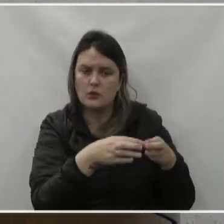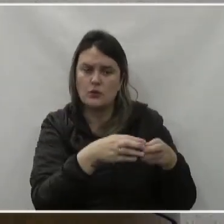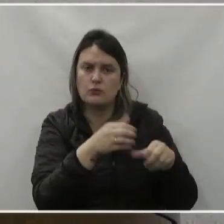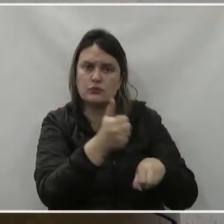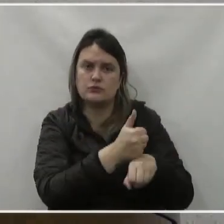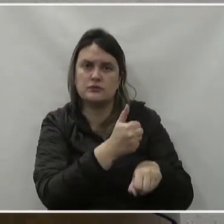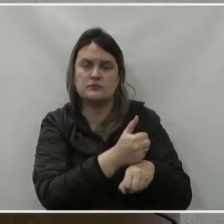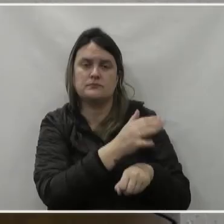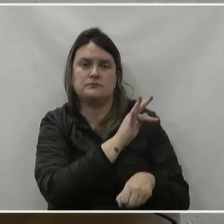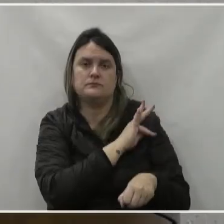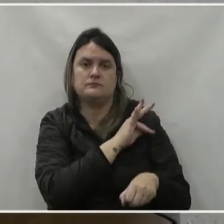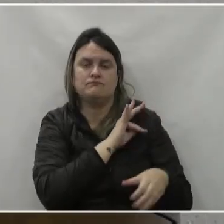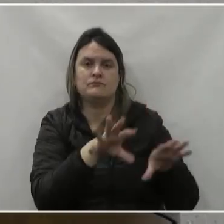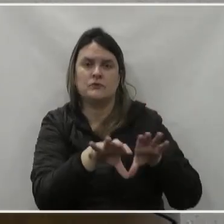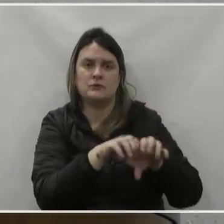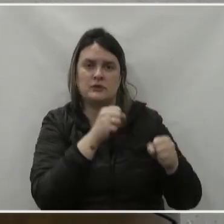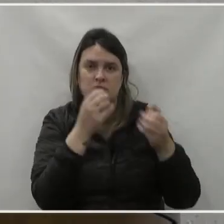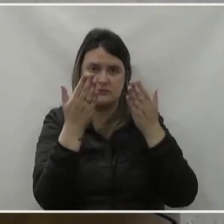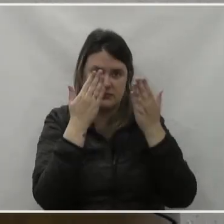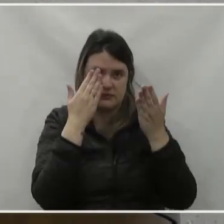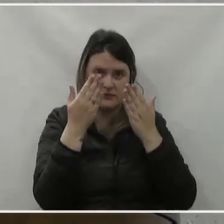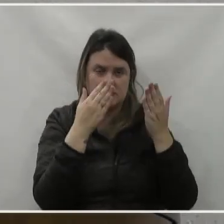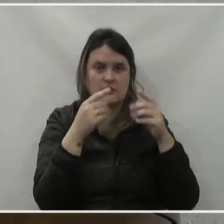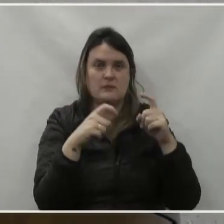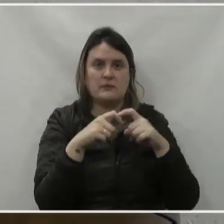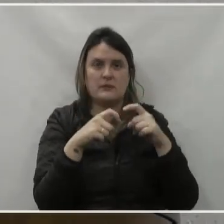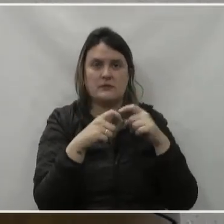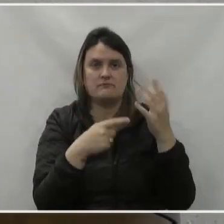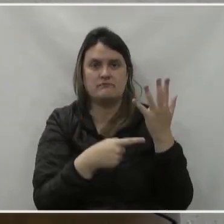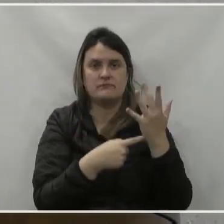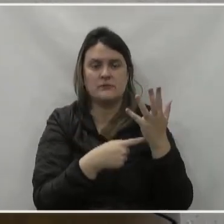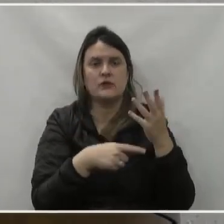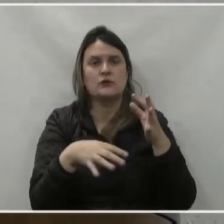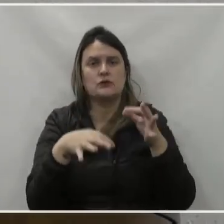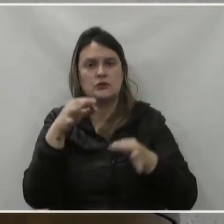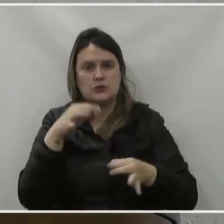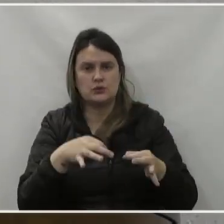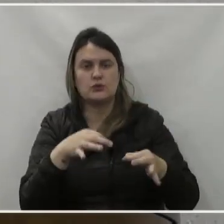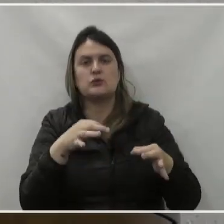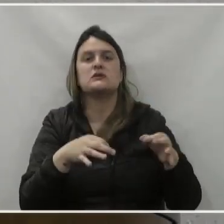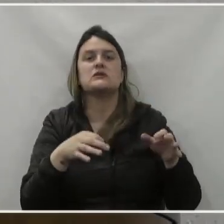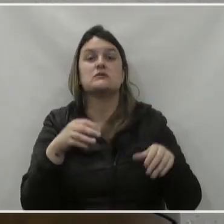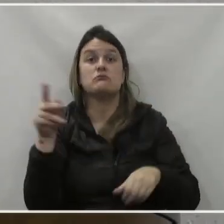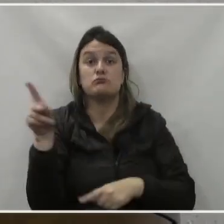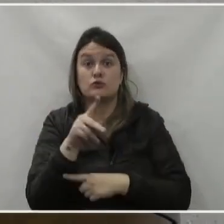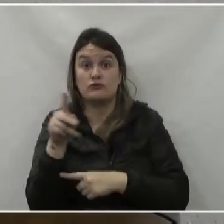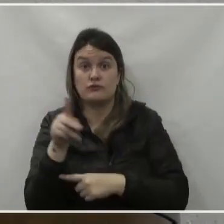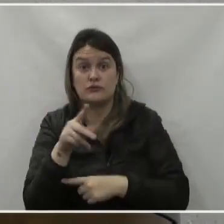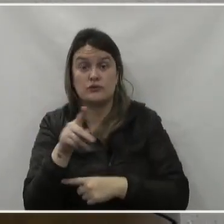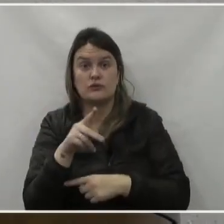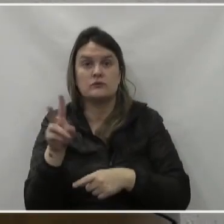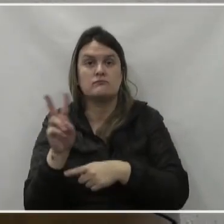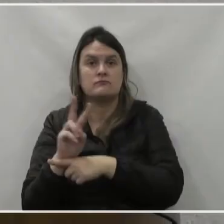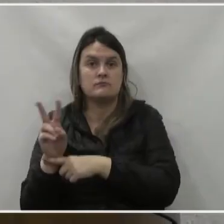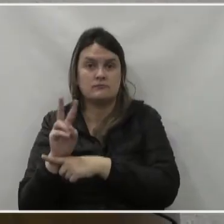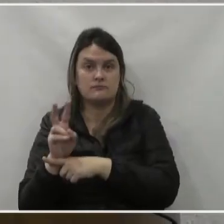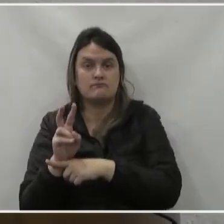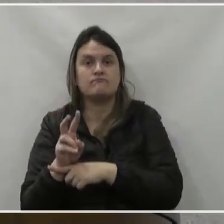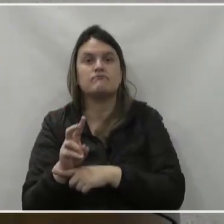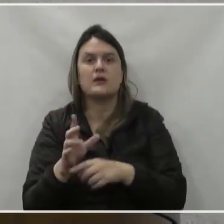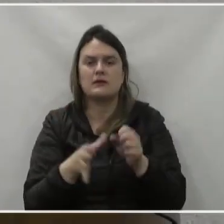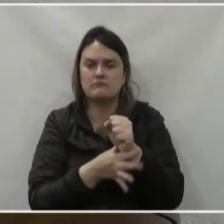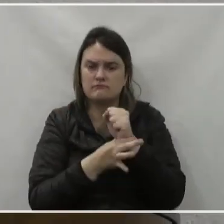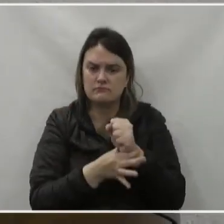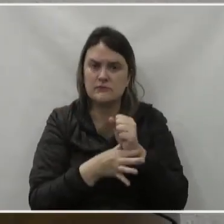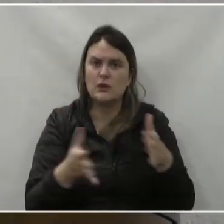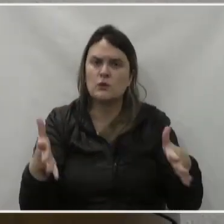técnica, formada por psicólogos, neurologistas, juiz da infância, professores e supervisores, para garantir